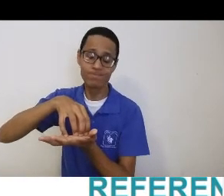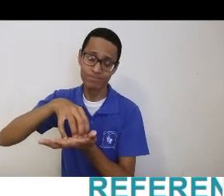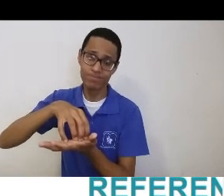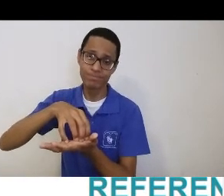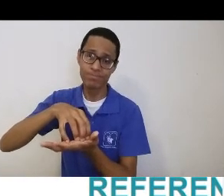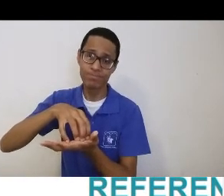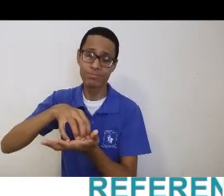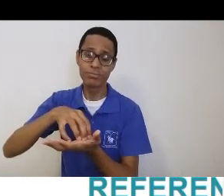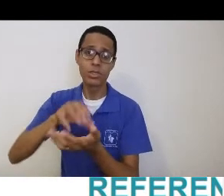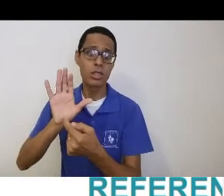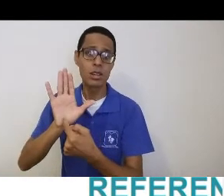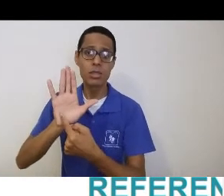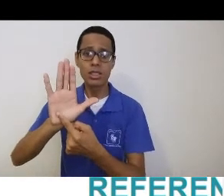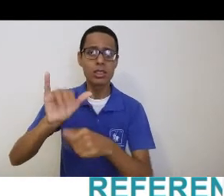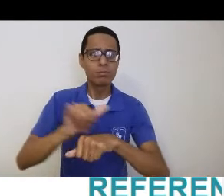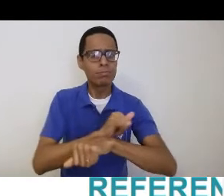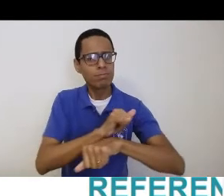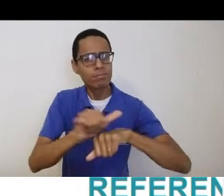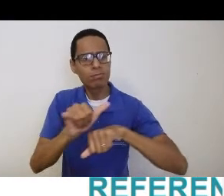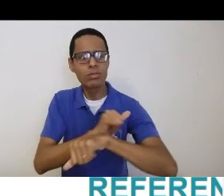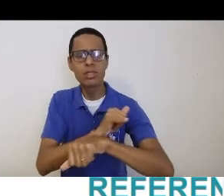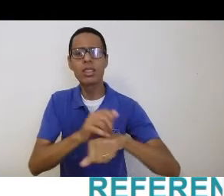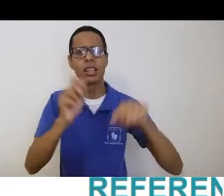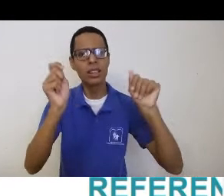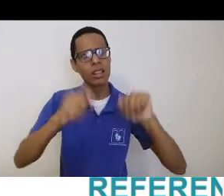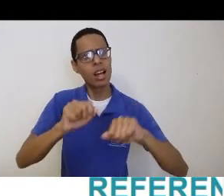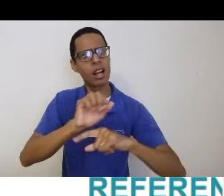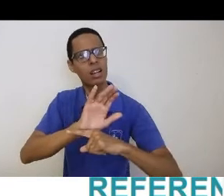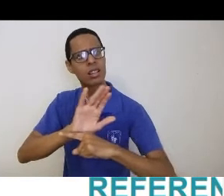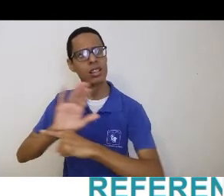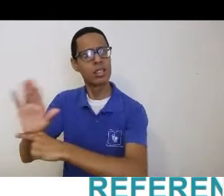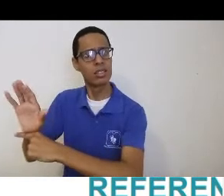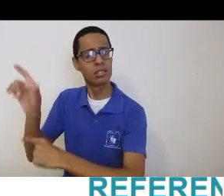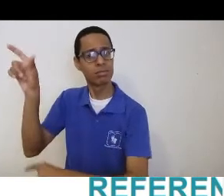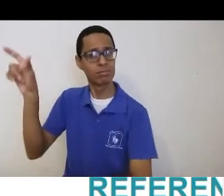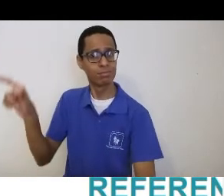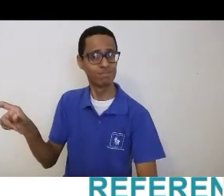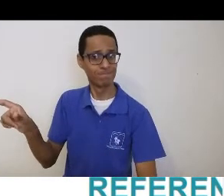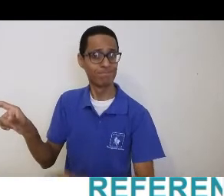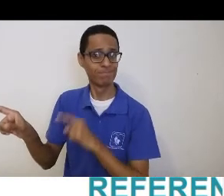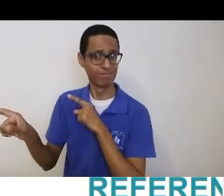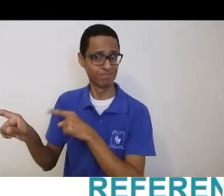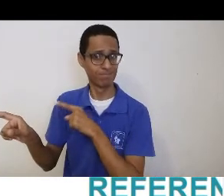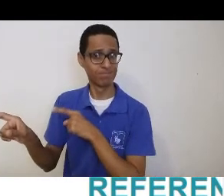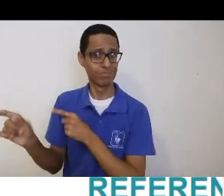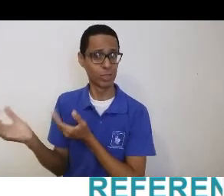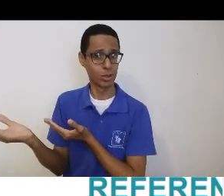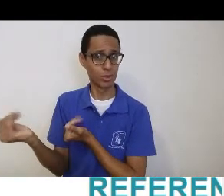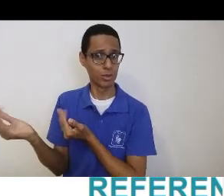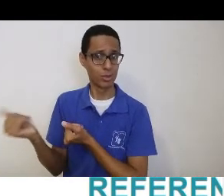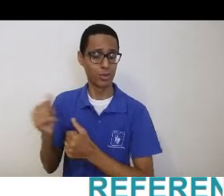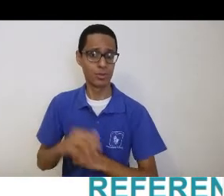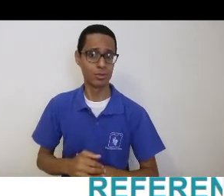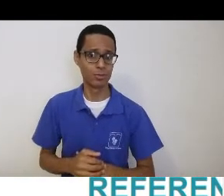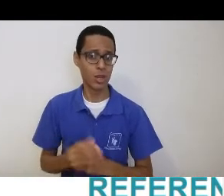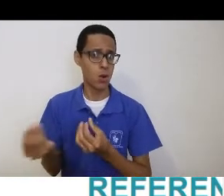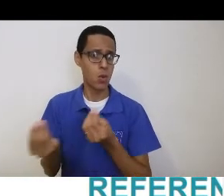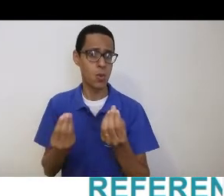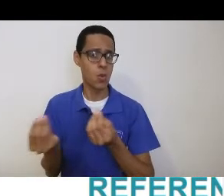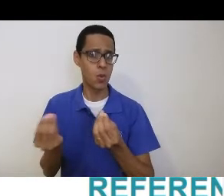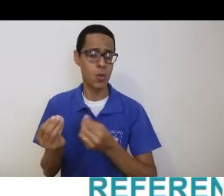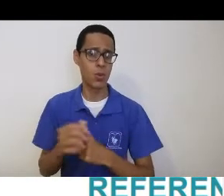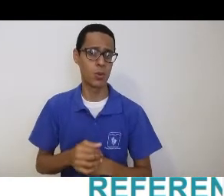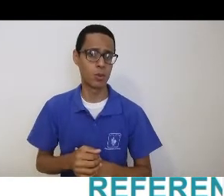nosso núcleo, a priori, e apresentar estratégias que possam ser utilizadas para amenizar